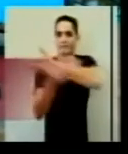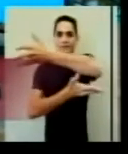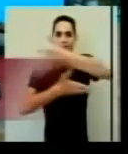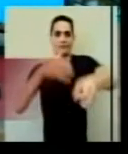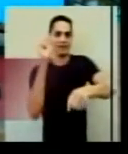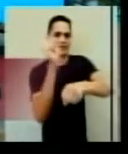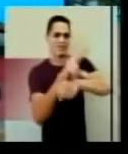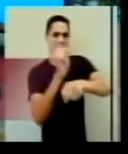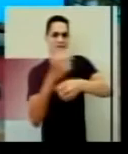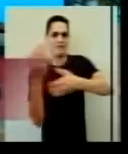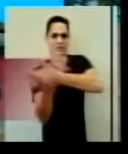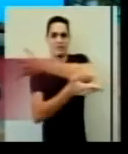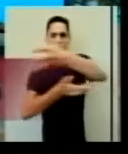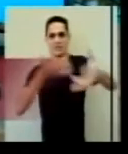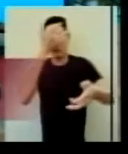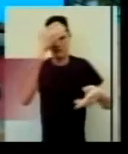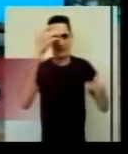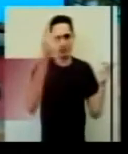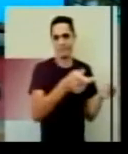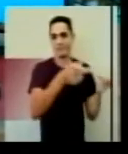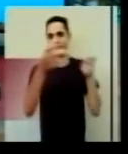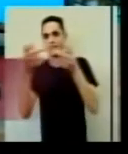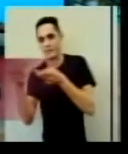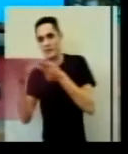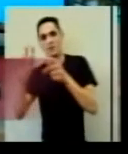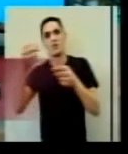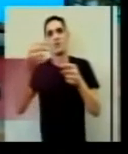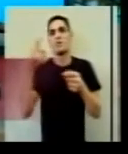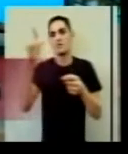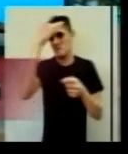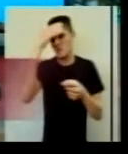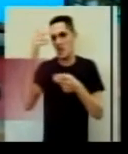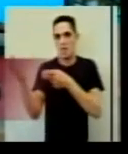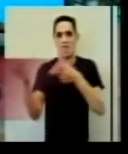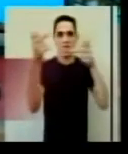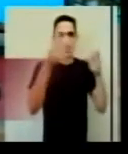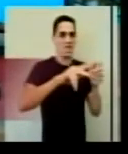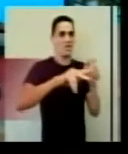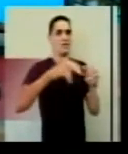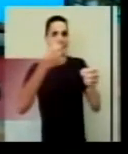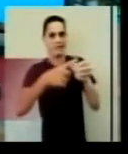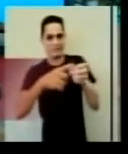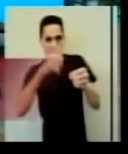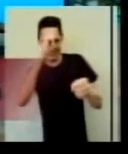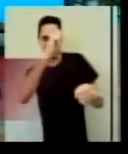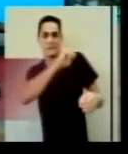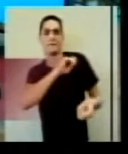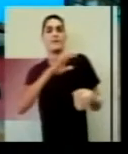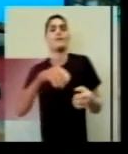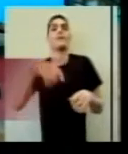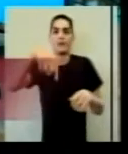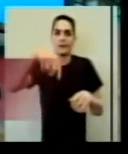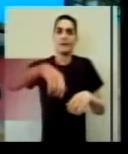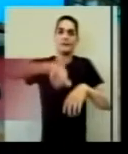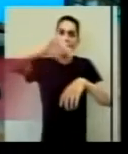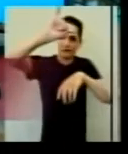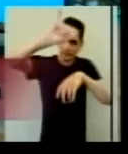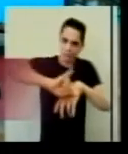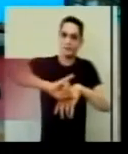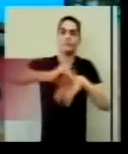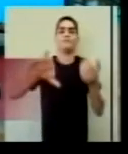parecida. Tá certo? Por quê? Porque há esse intercâmbio. Não podemos esquecer nunca que São